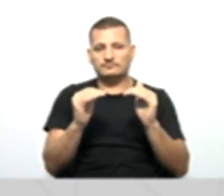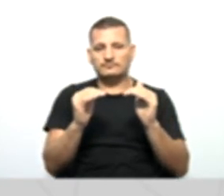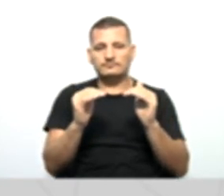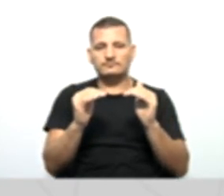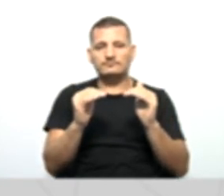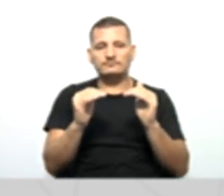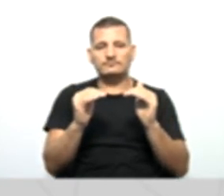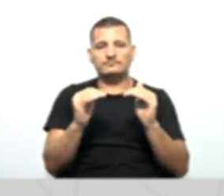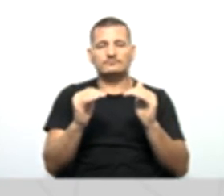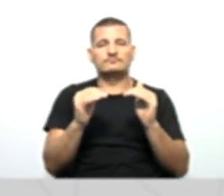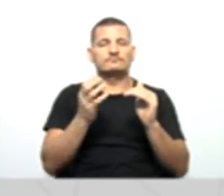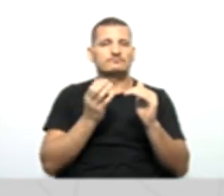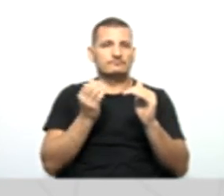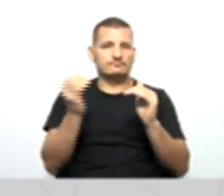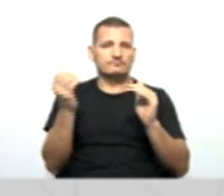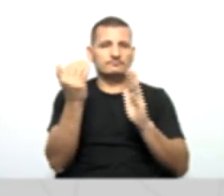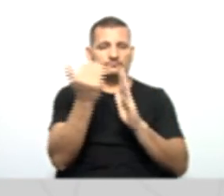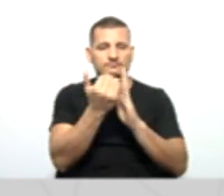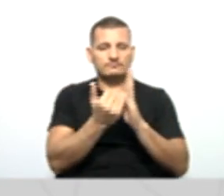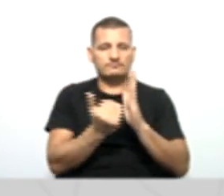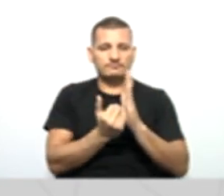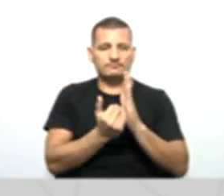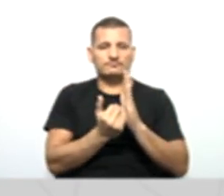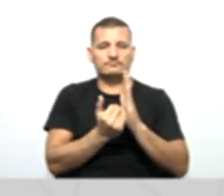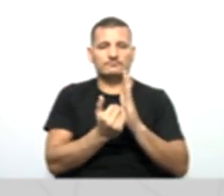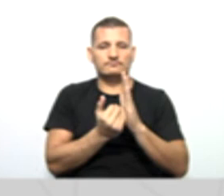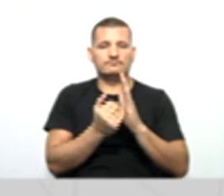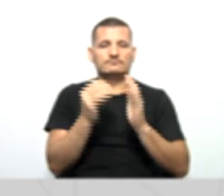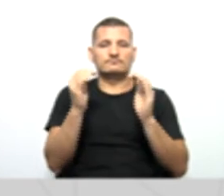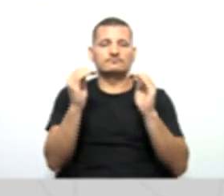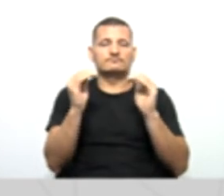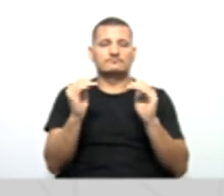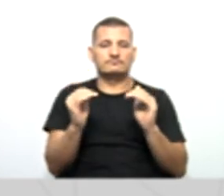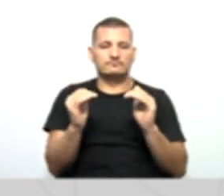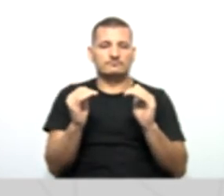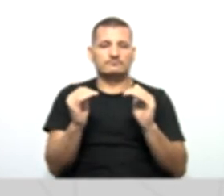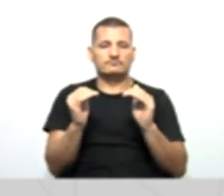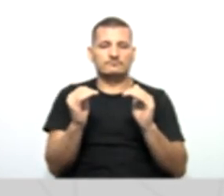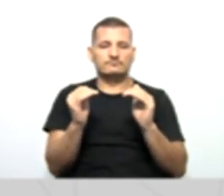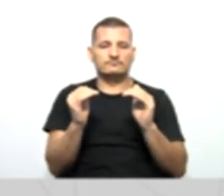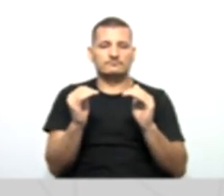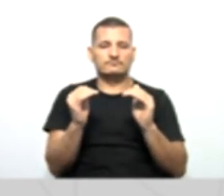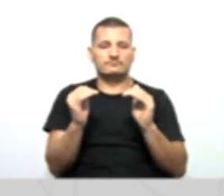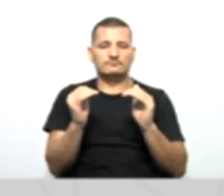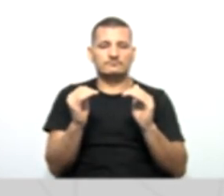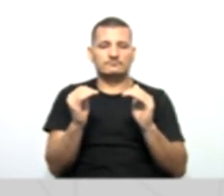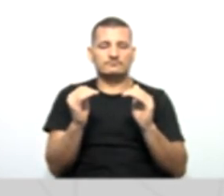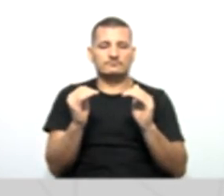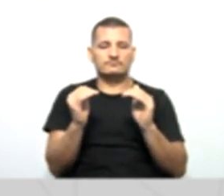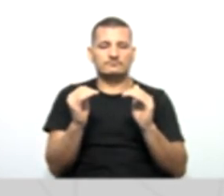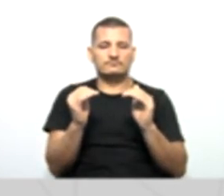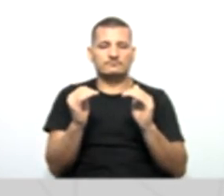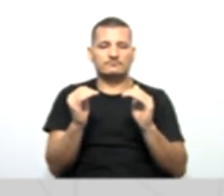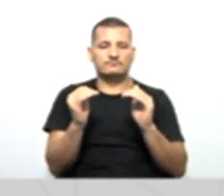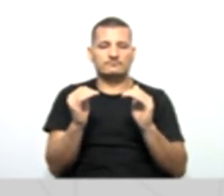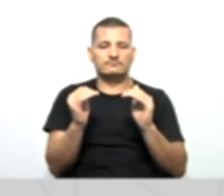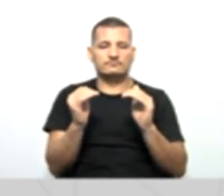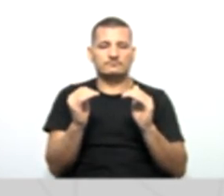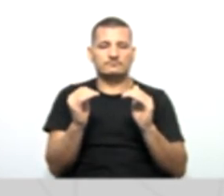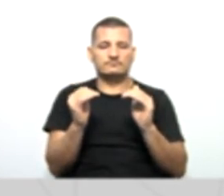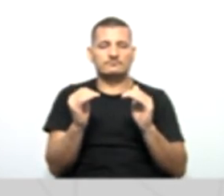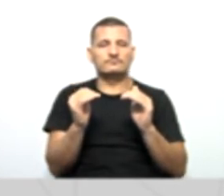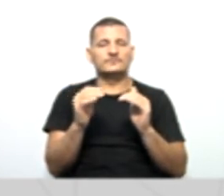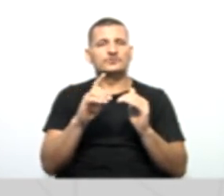Definição do roteiro da viagem. E aí eu vou para as atividades dentro das minhas atividades macros, tá? As tarefas, estabelecer